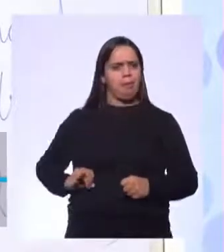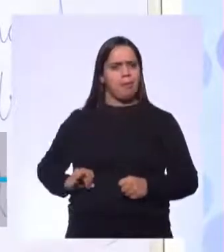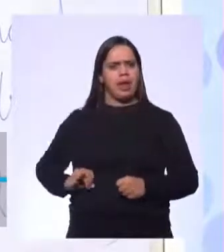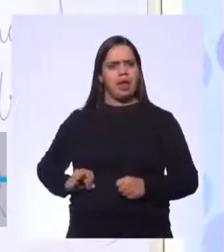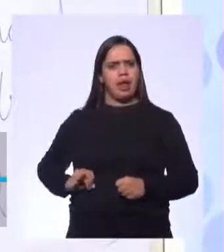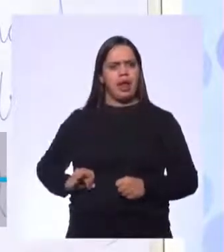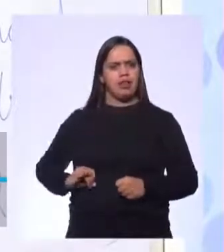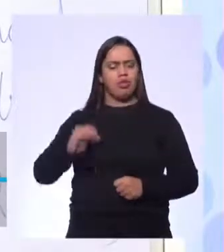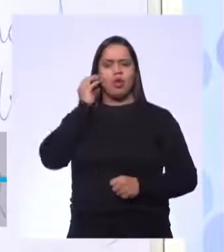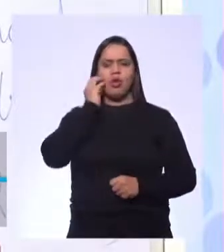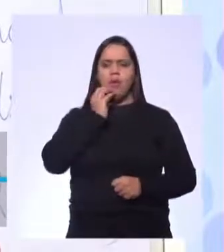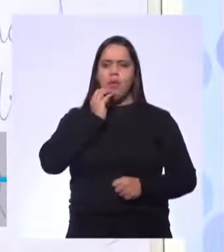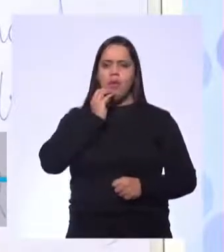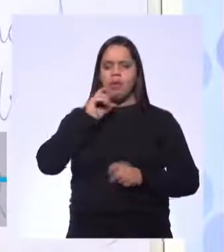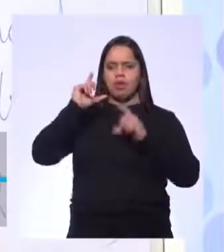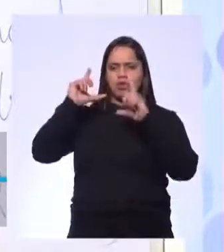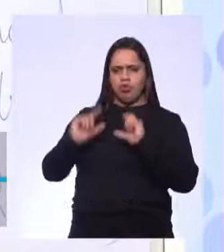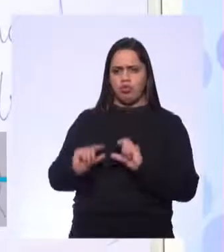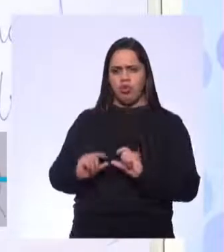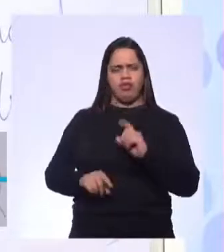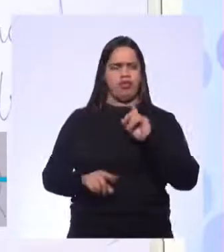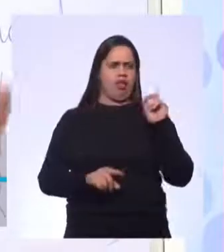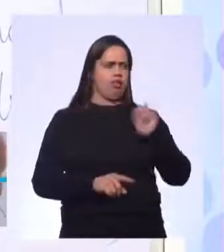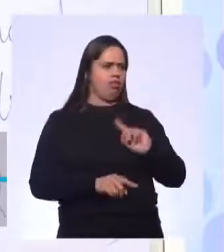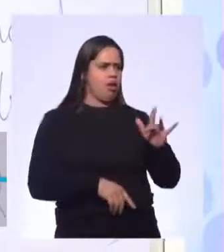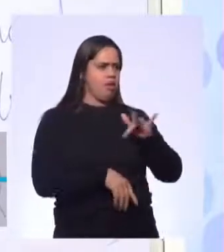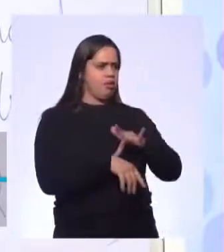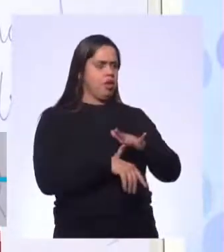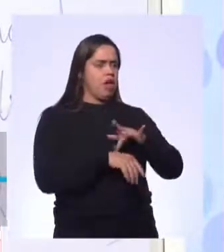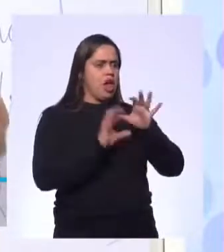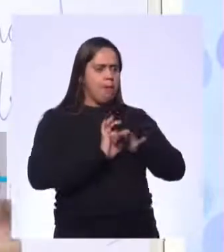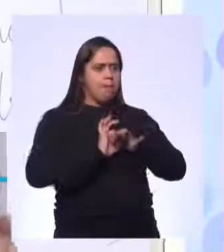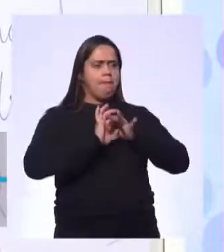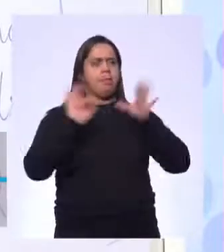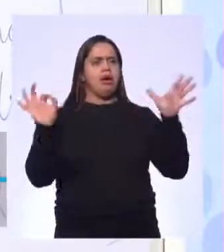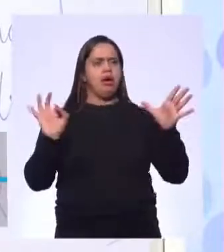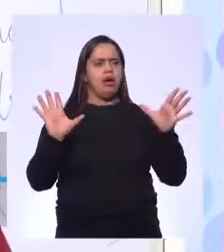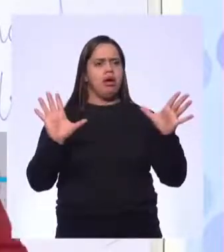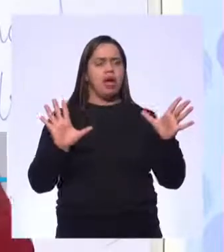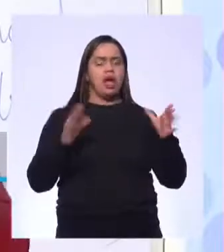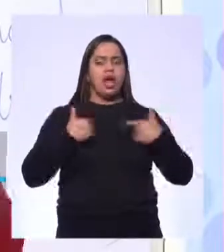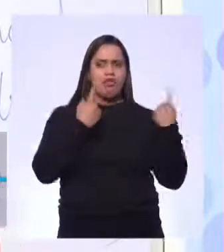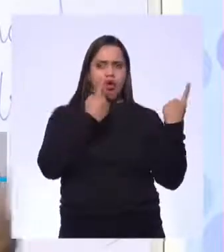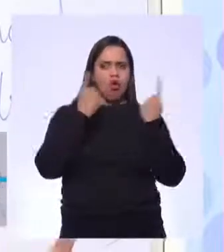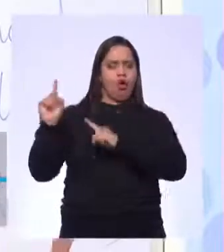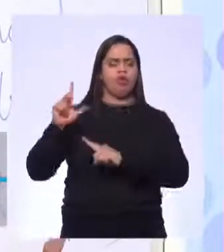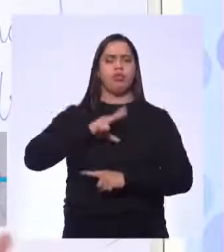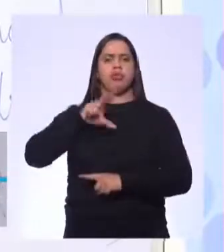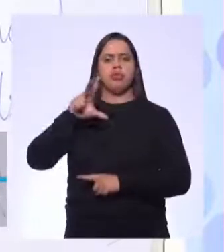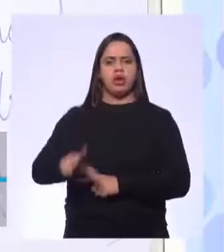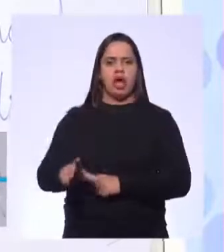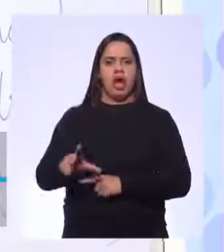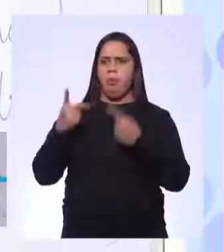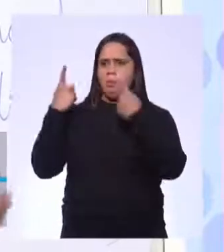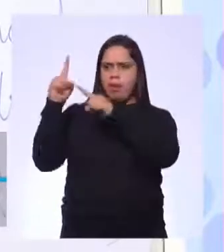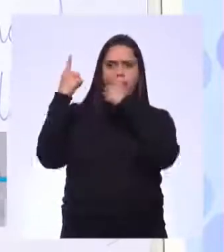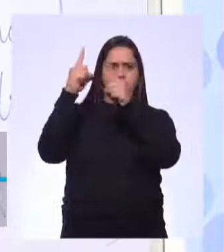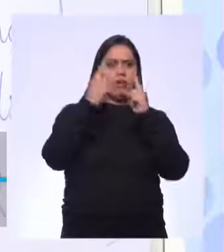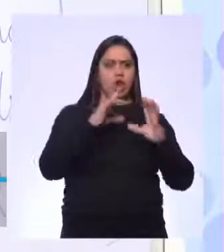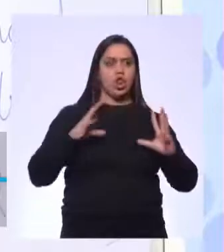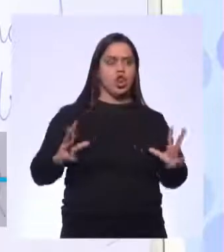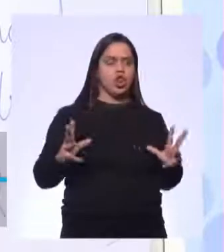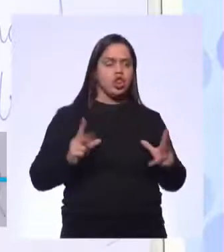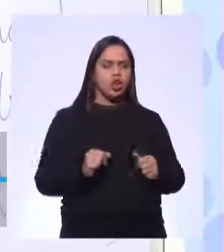não, que absurdo. Depois de tudo que eu fiz, eu proclamo a independência, eu vou contra Portugal, eu vou contra todo mundo. Aí